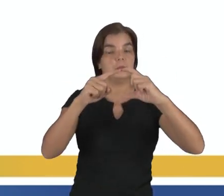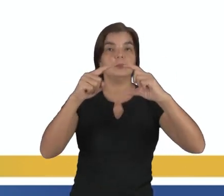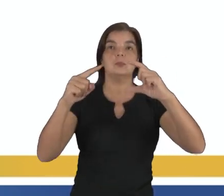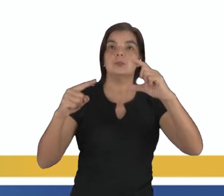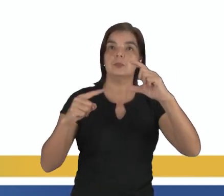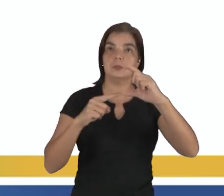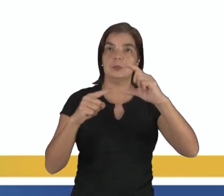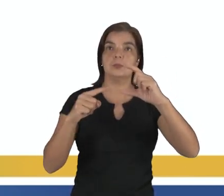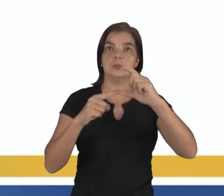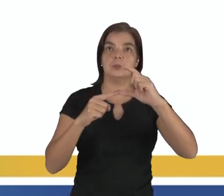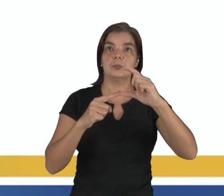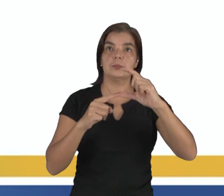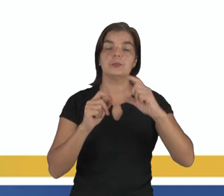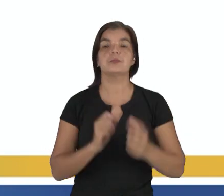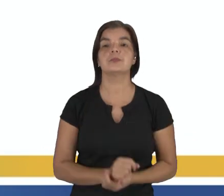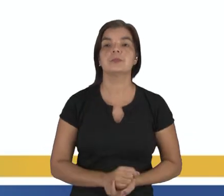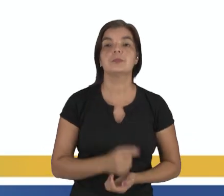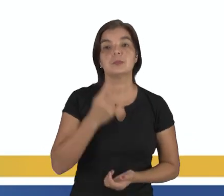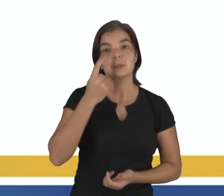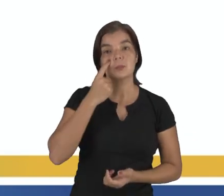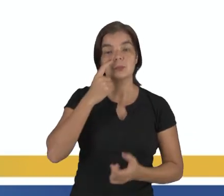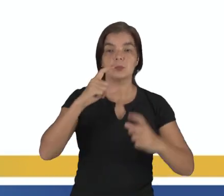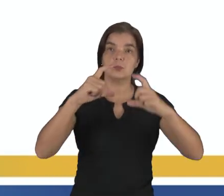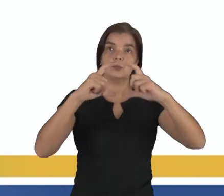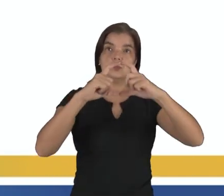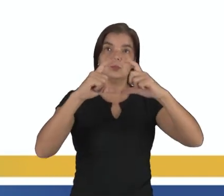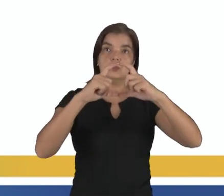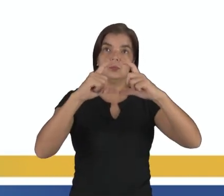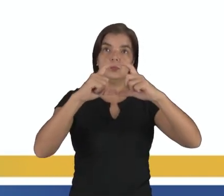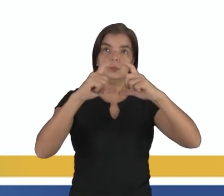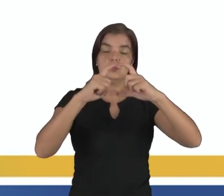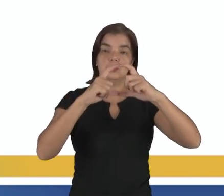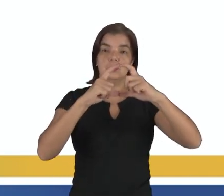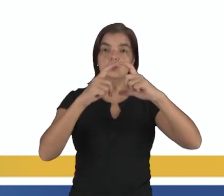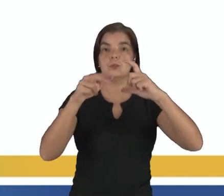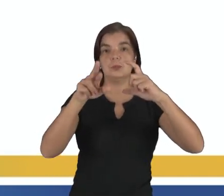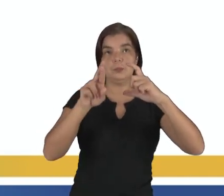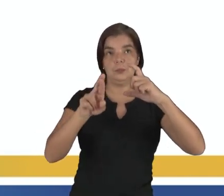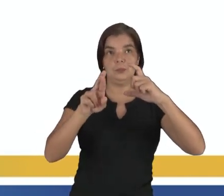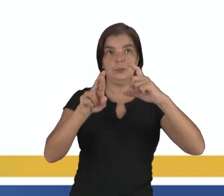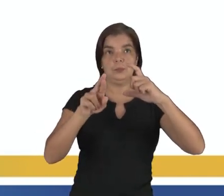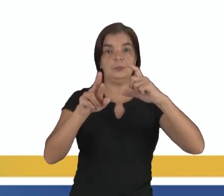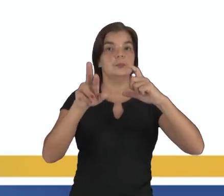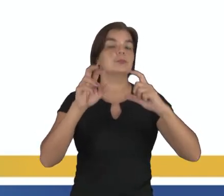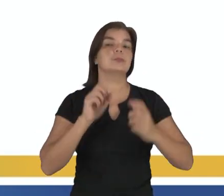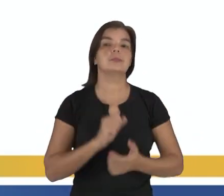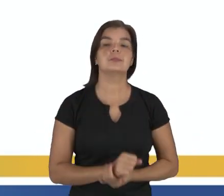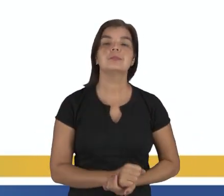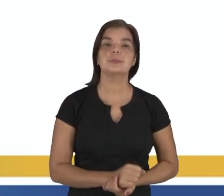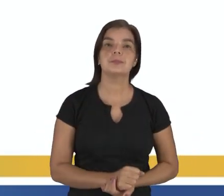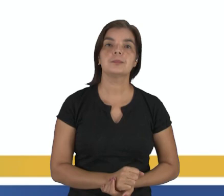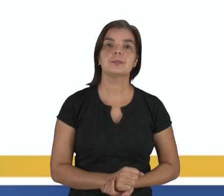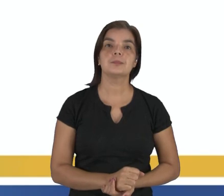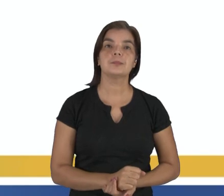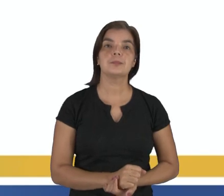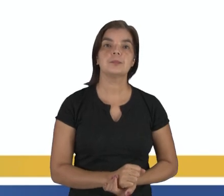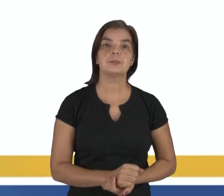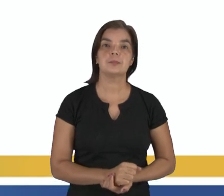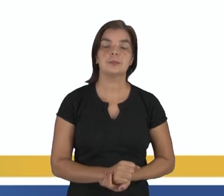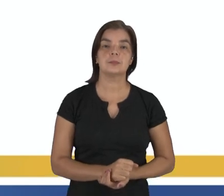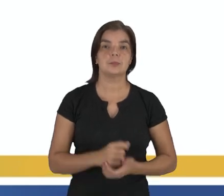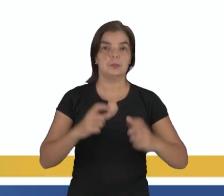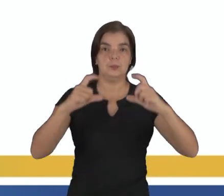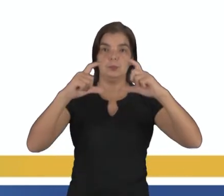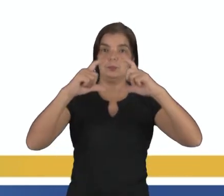pela circunferência. Considere um círculo de raio R. Então nós temos aí, olha,